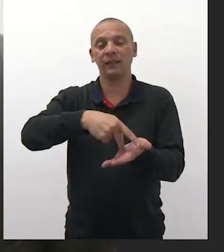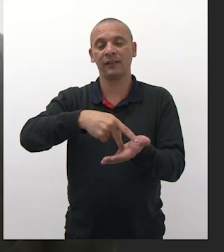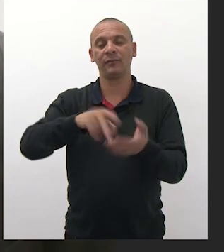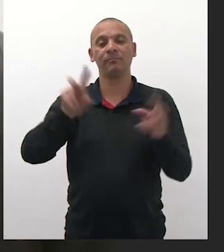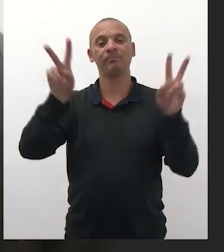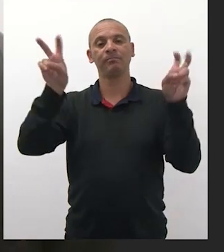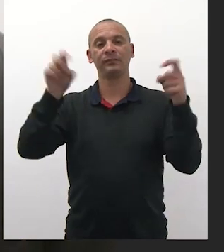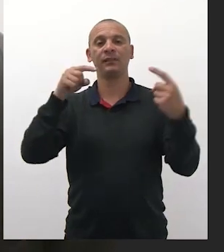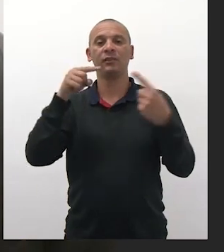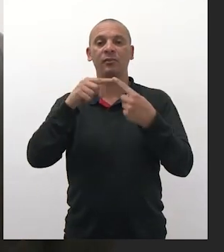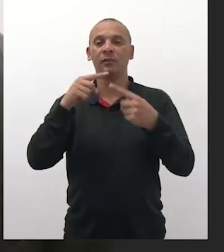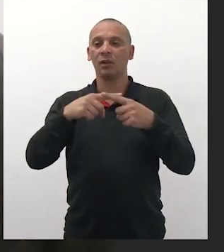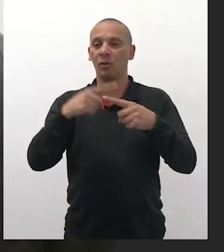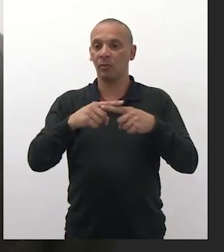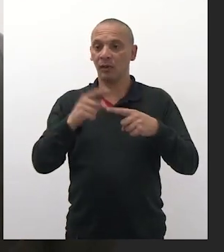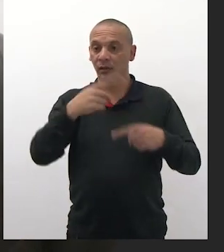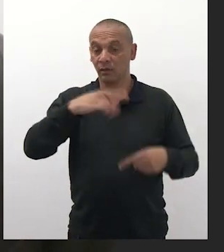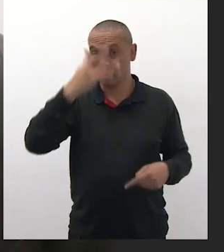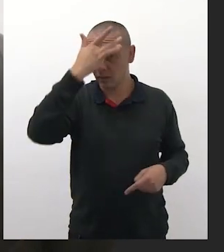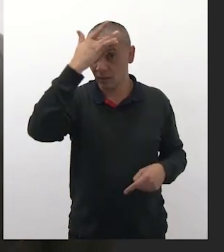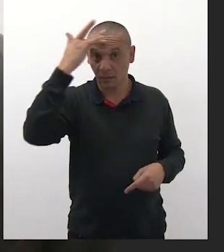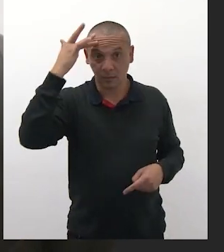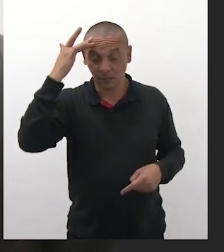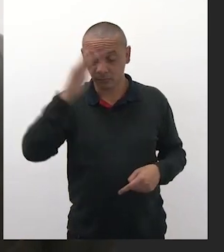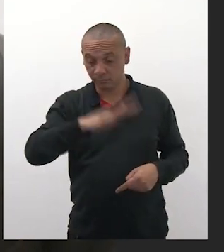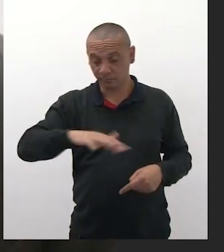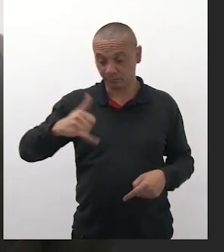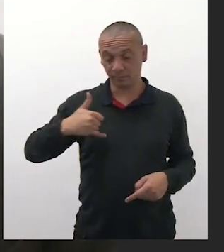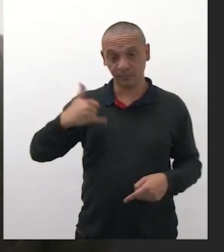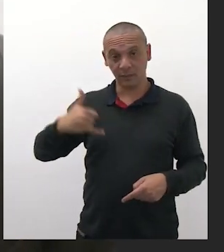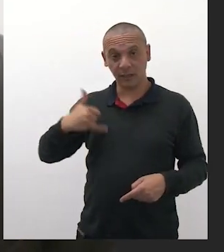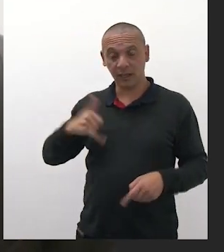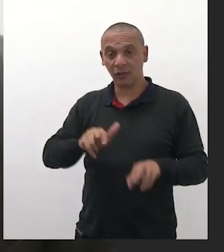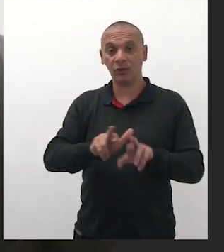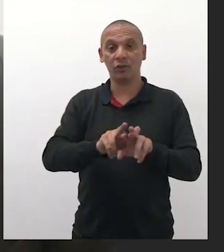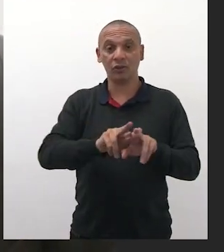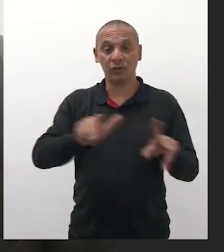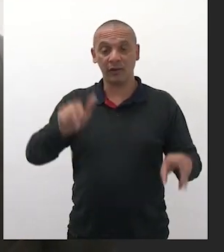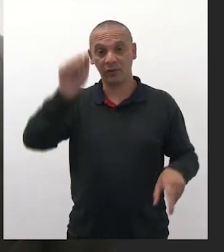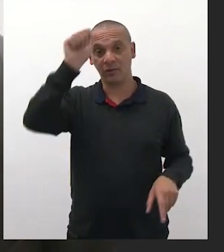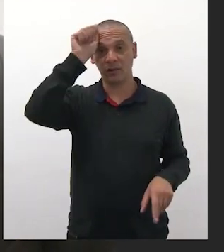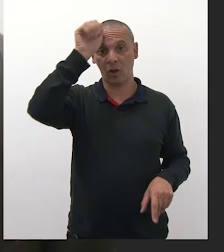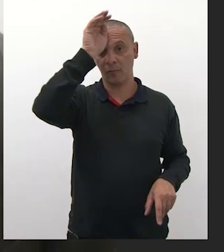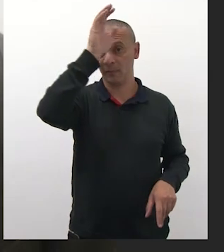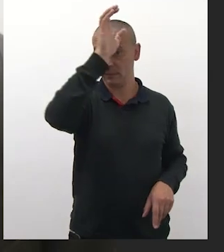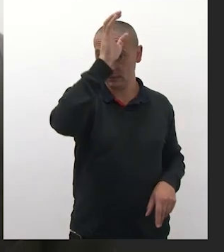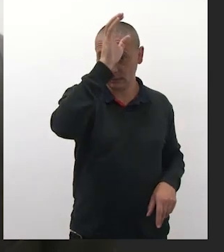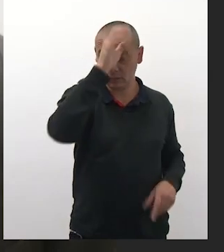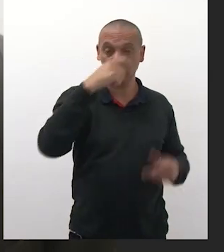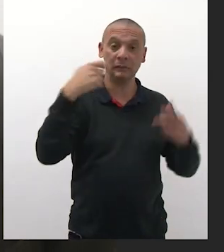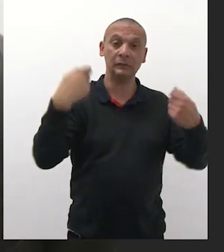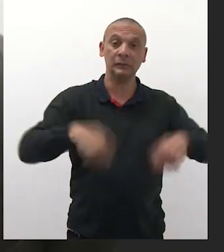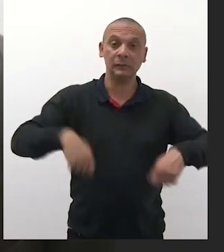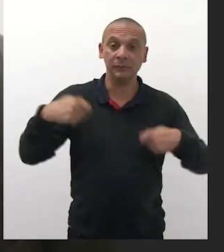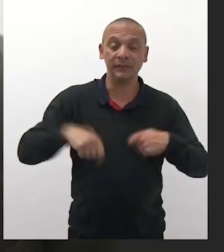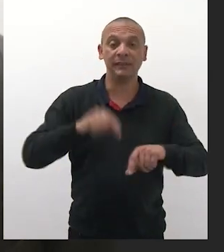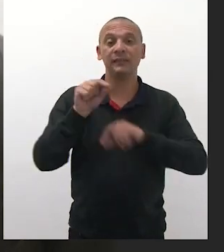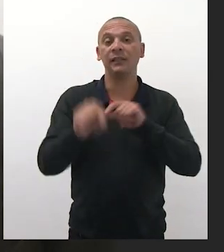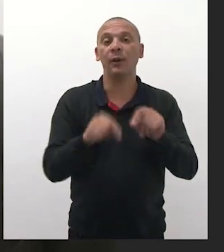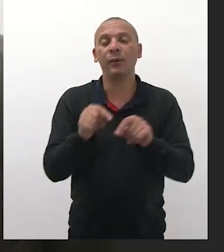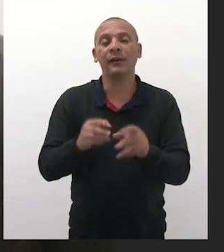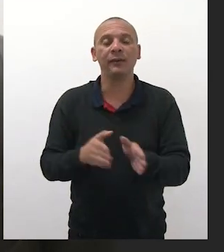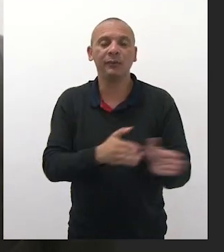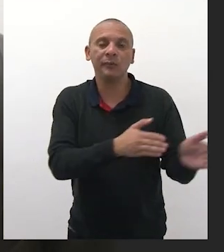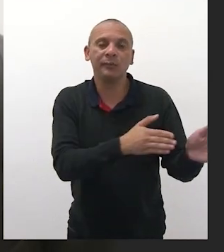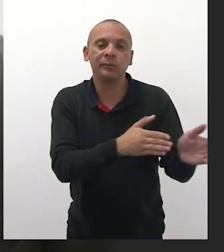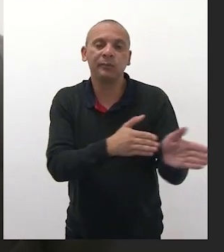suposição, pois quando os estudantes têm idades direcionadas para a alfabetização, deve e tem de estar sempre